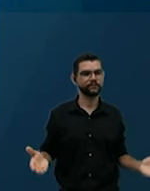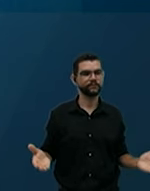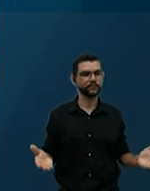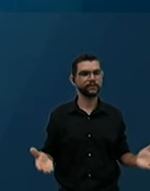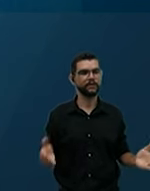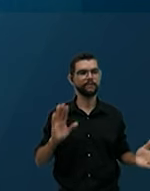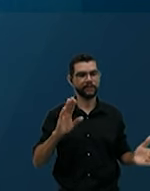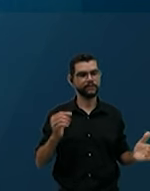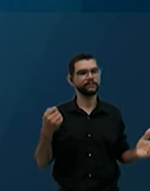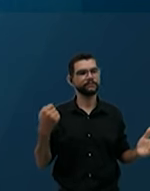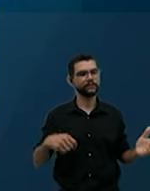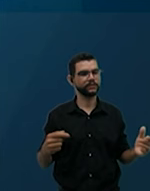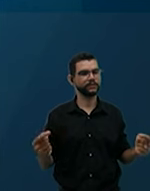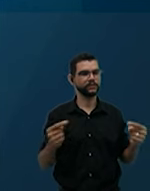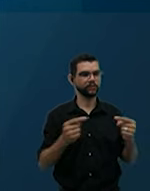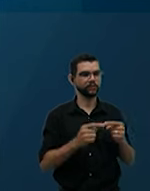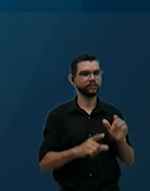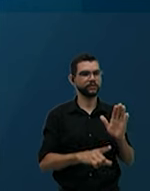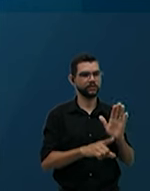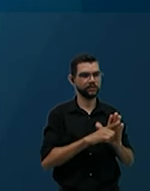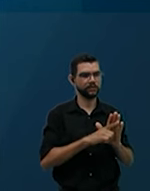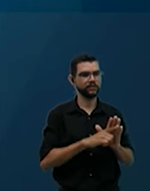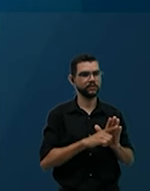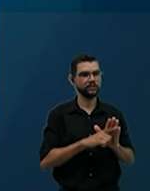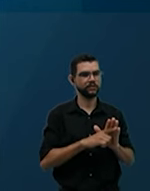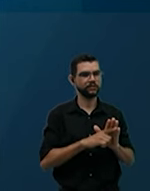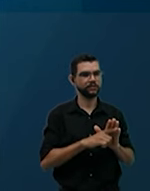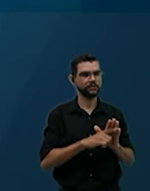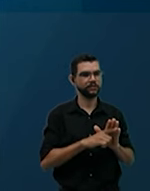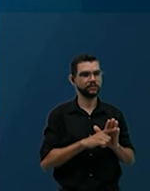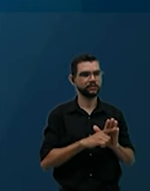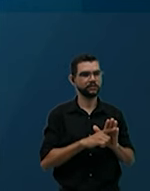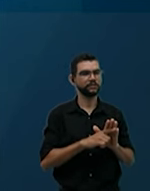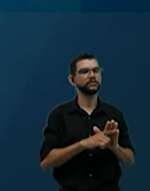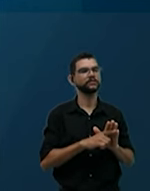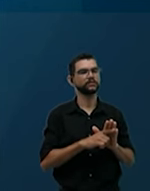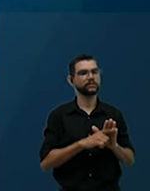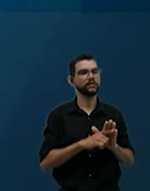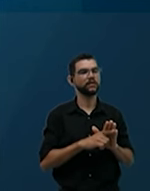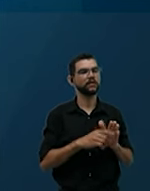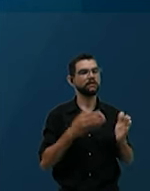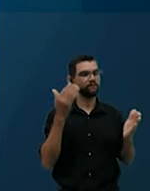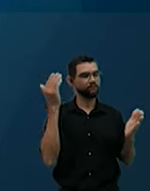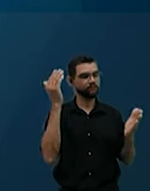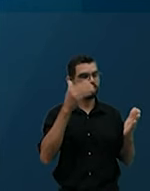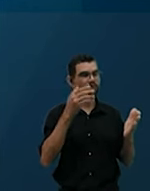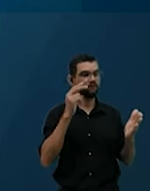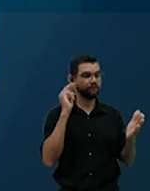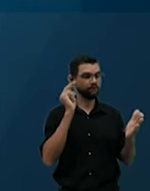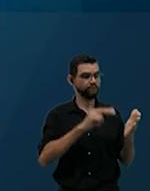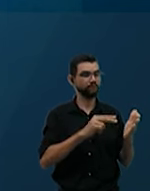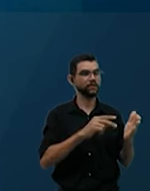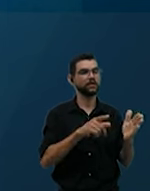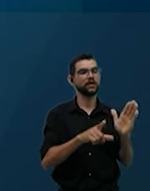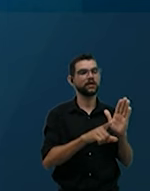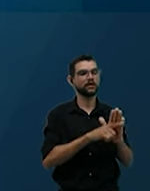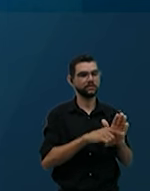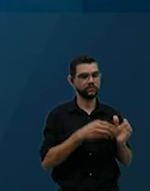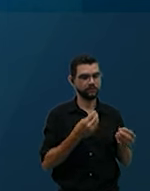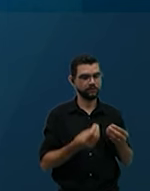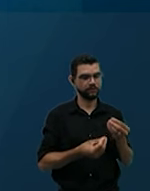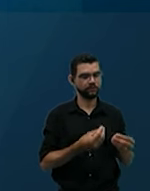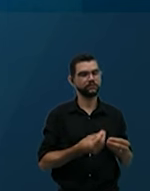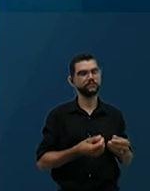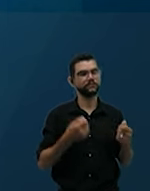do processo com os olhos da lei e os julguemos segundo a lei que juramos respeitar ao assumir a magistratura,